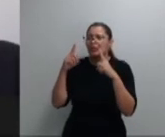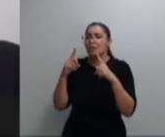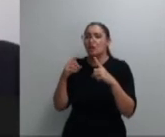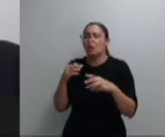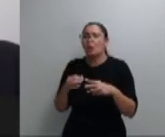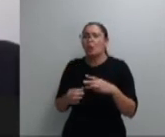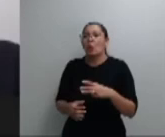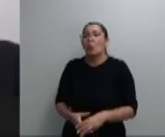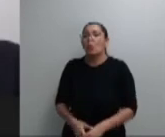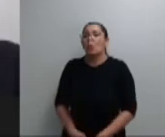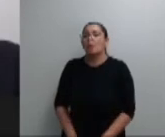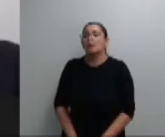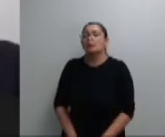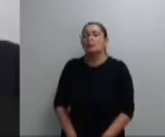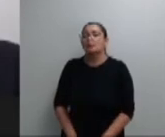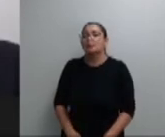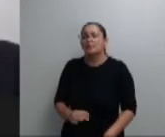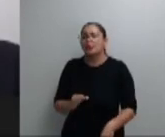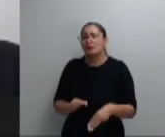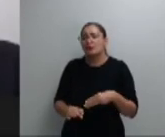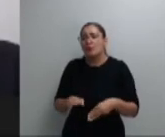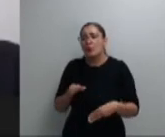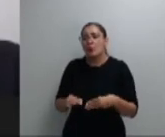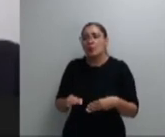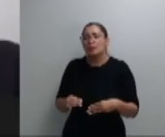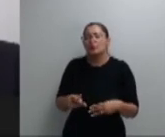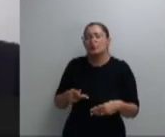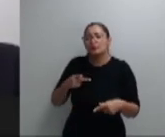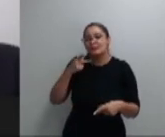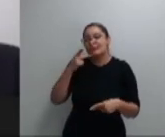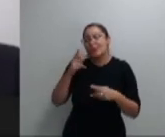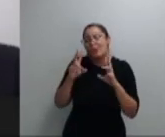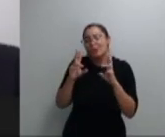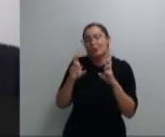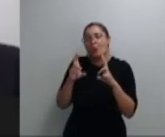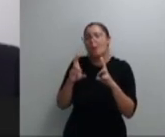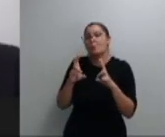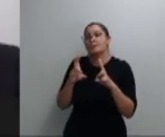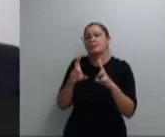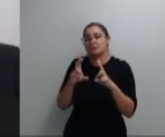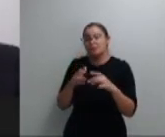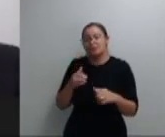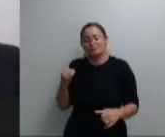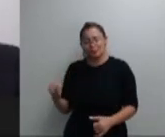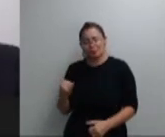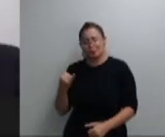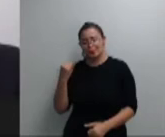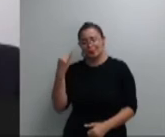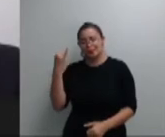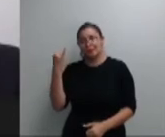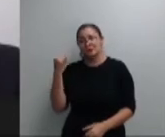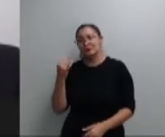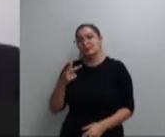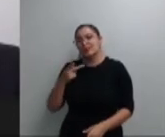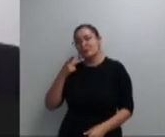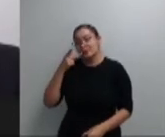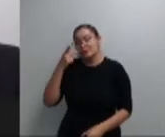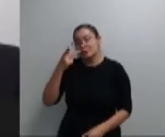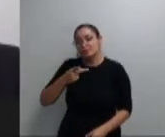napoleão discorreu sobre um tema da maior relevância que diz exatamente com